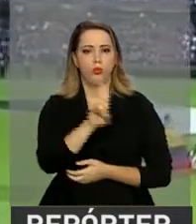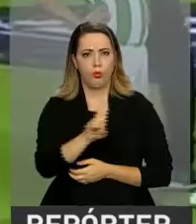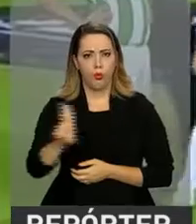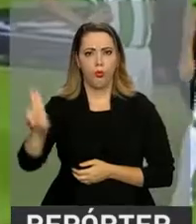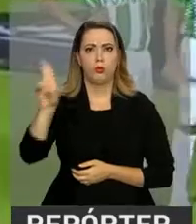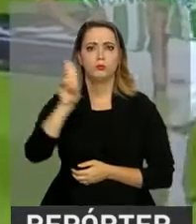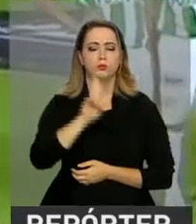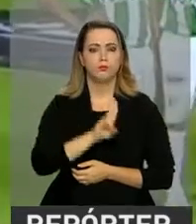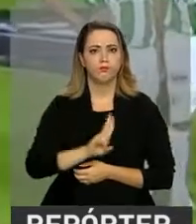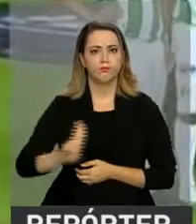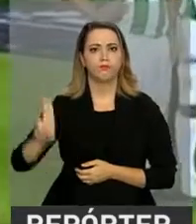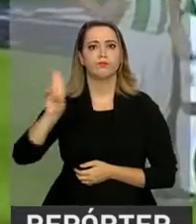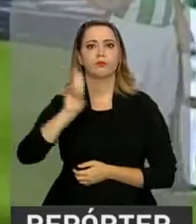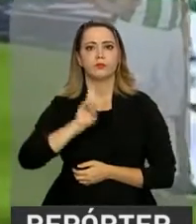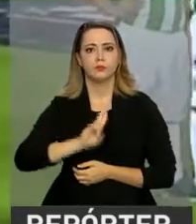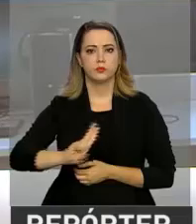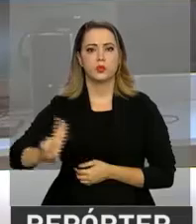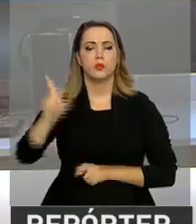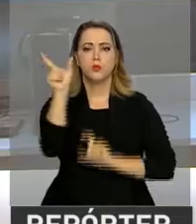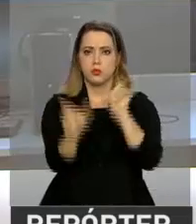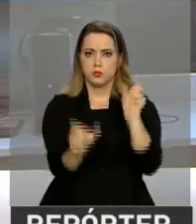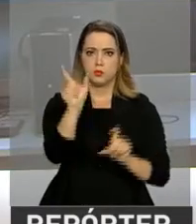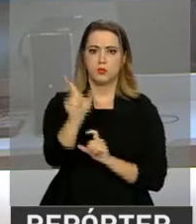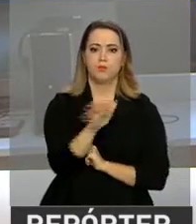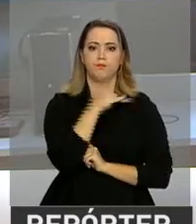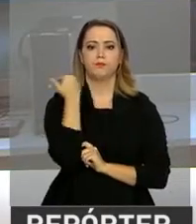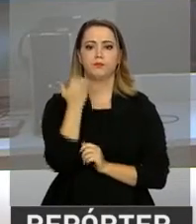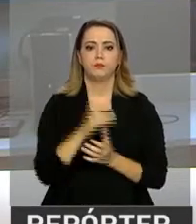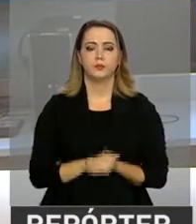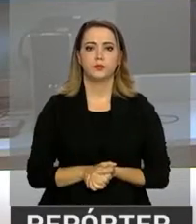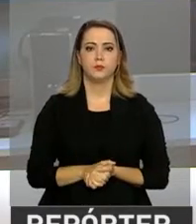Matheus Bittencourt da Silva.